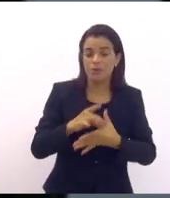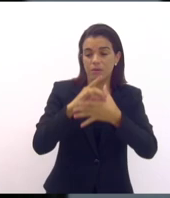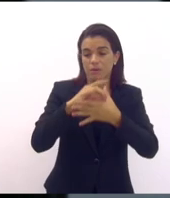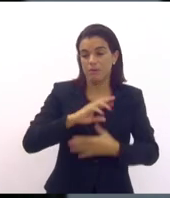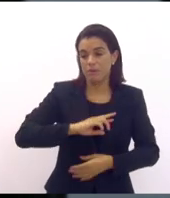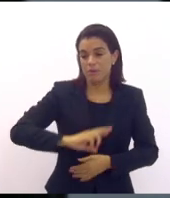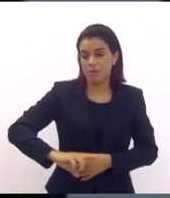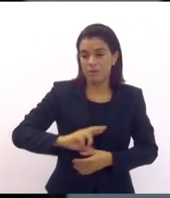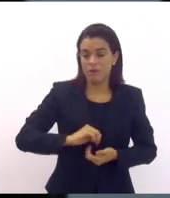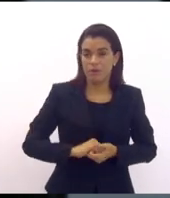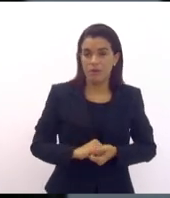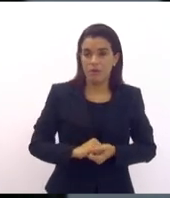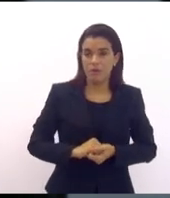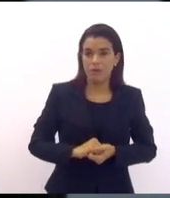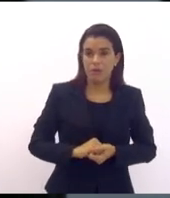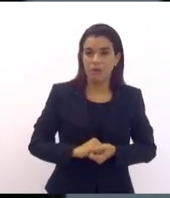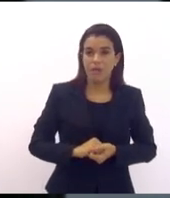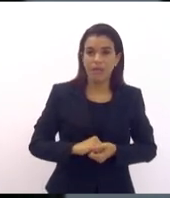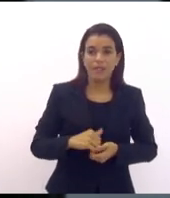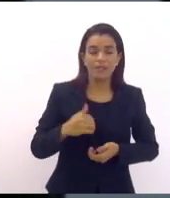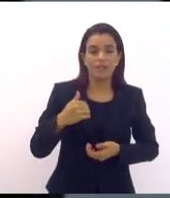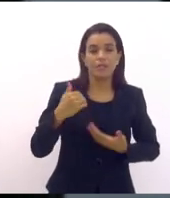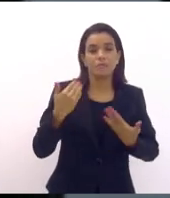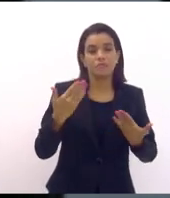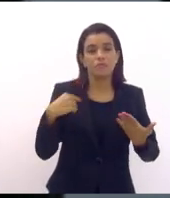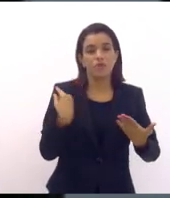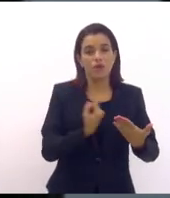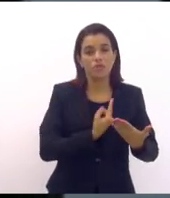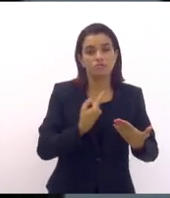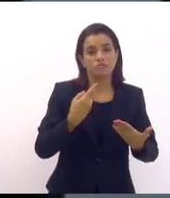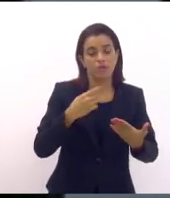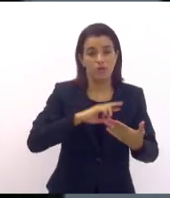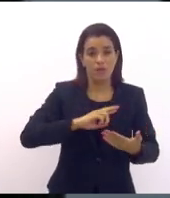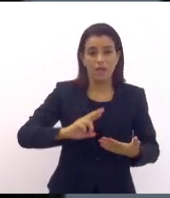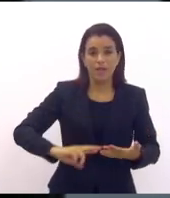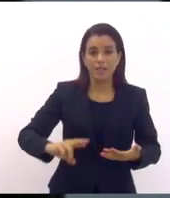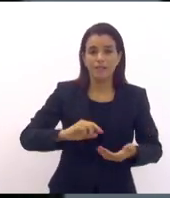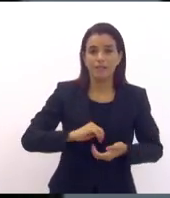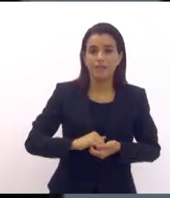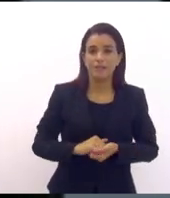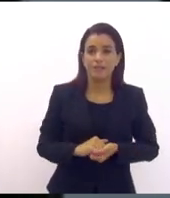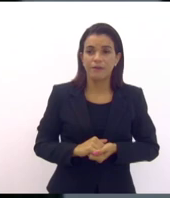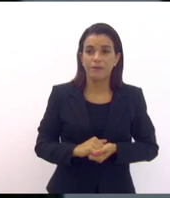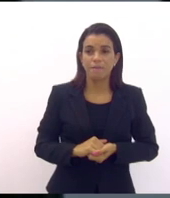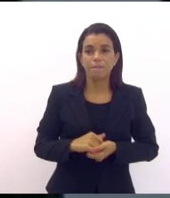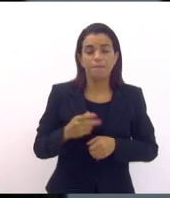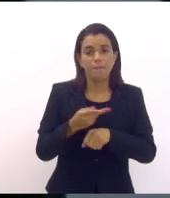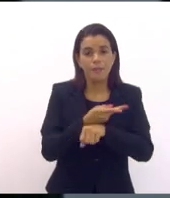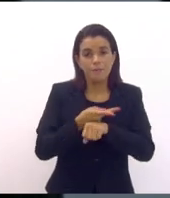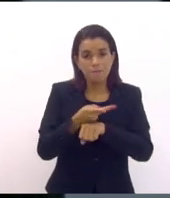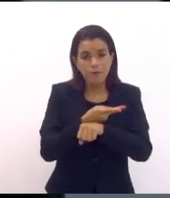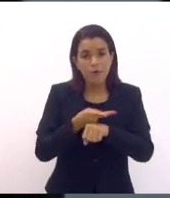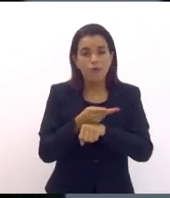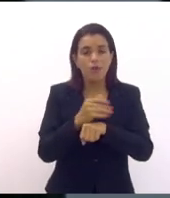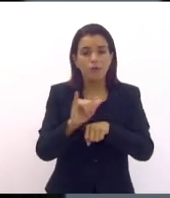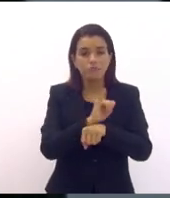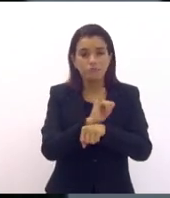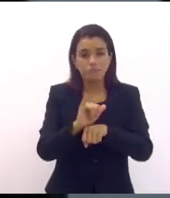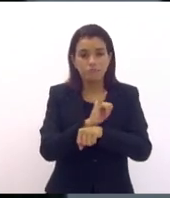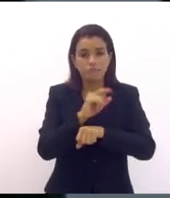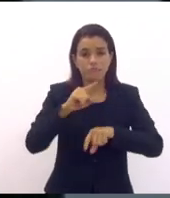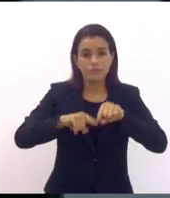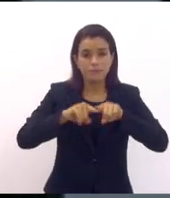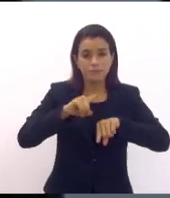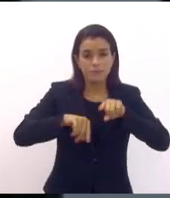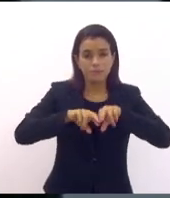primeiro apoio então que possamos enquanto religiosos enquanto pessoas de fé também procurar caminhos e instrumentos para que